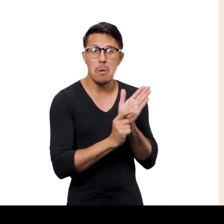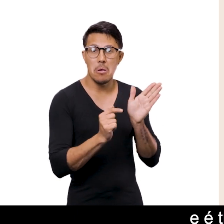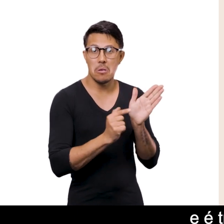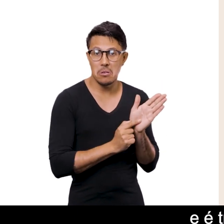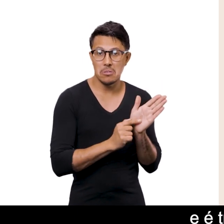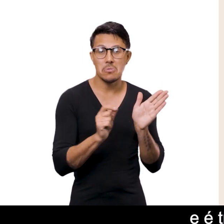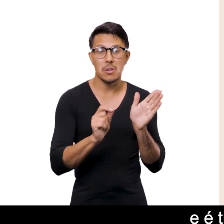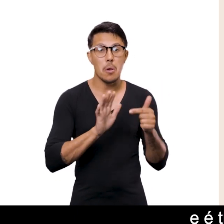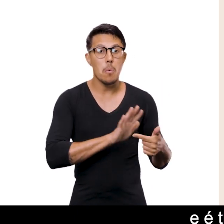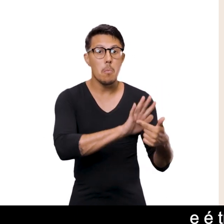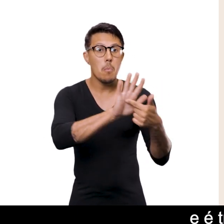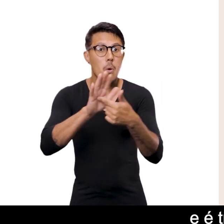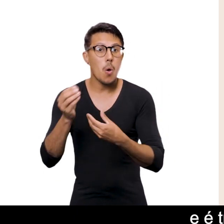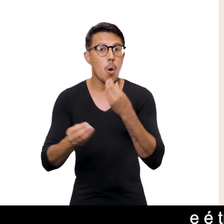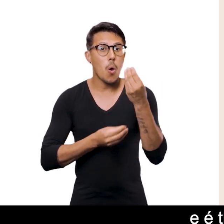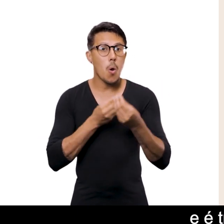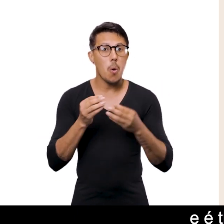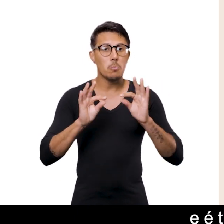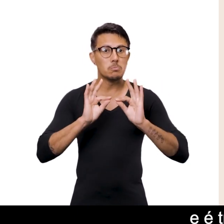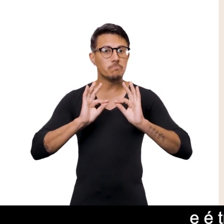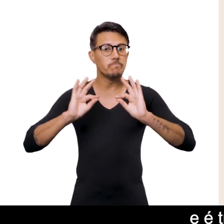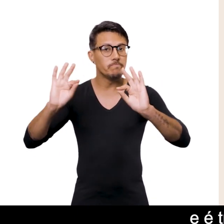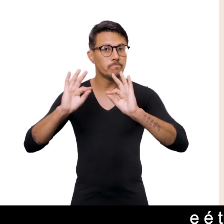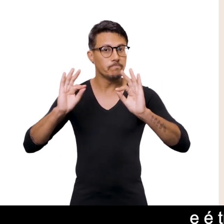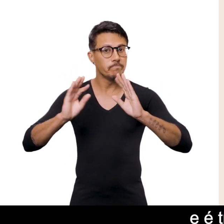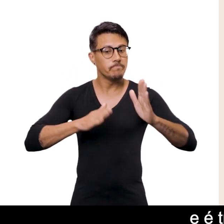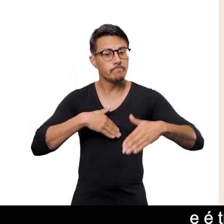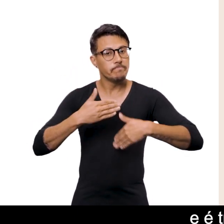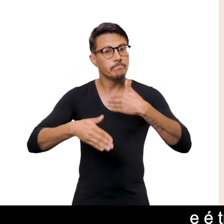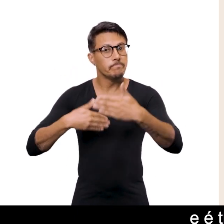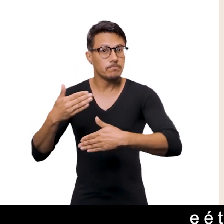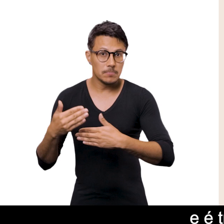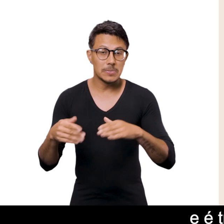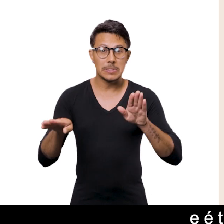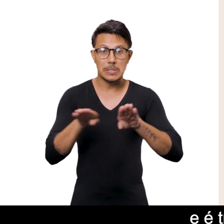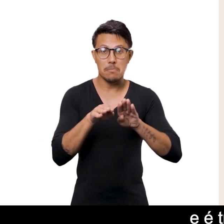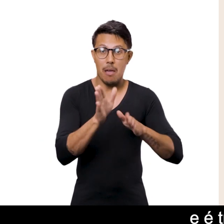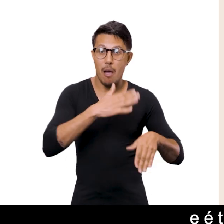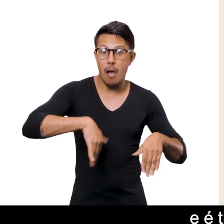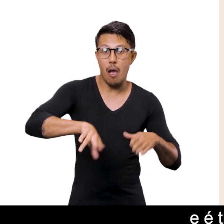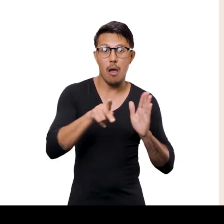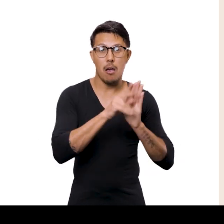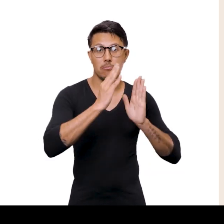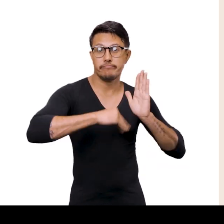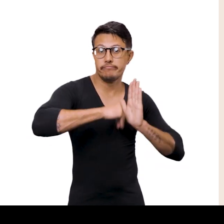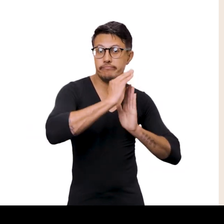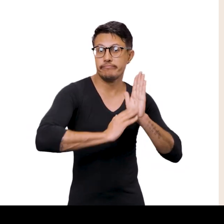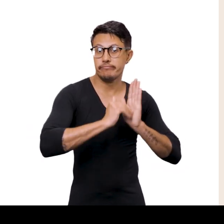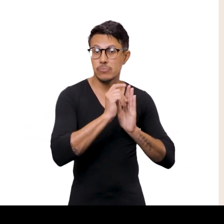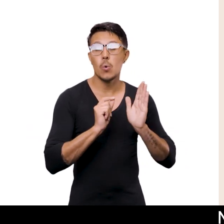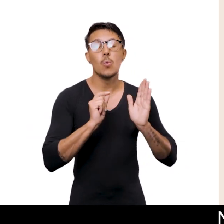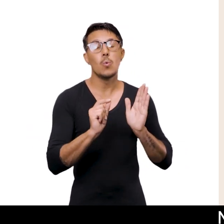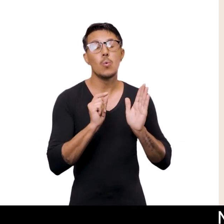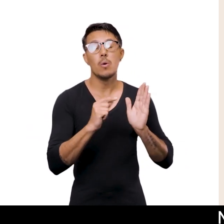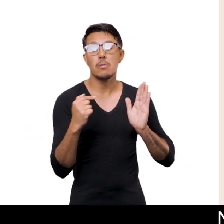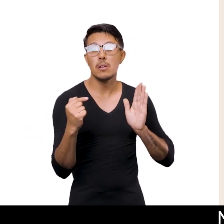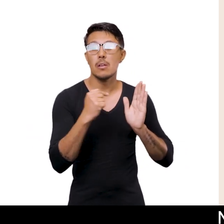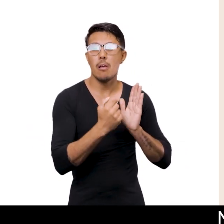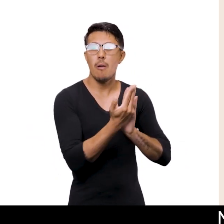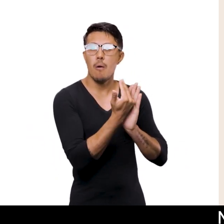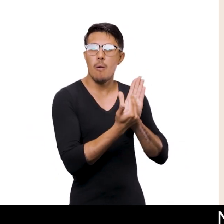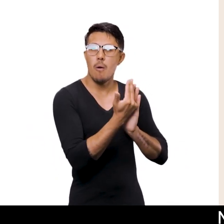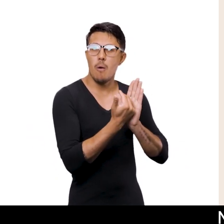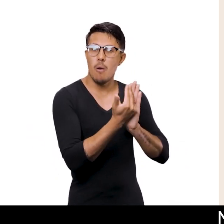papel e é transposto, como esquema formal e processual, para a pintura. Nesse